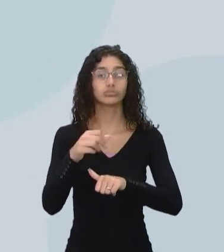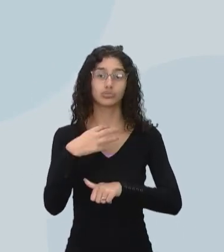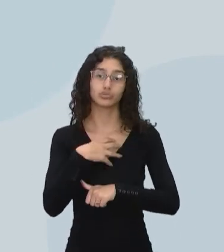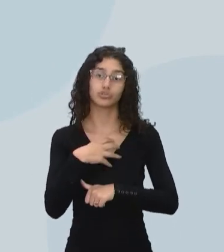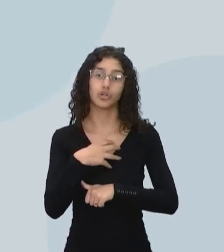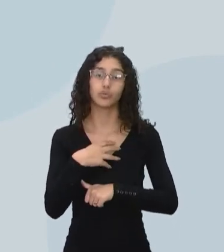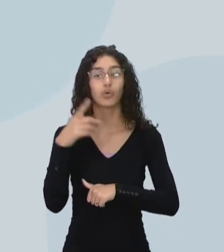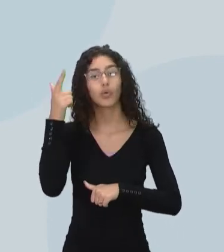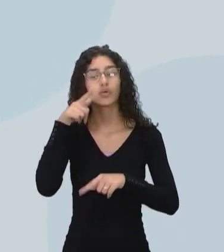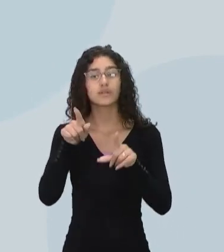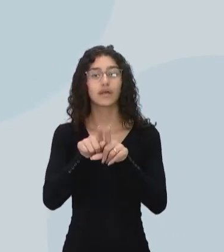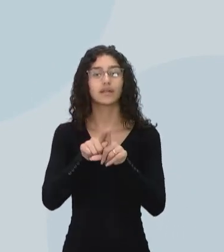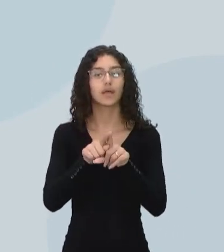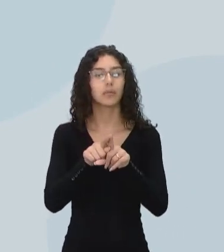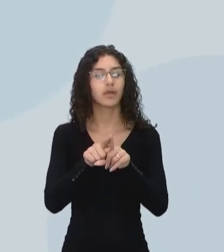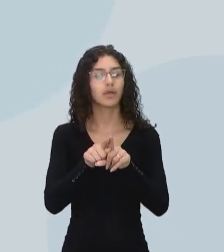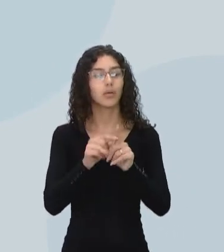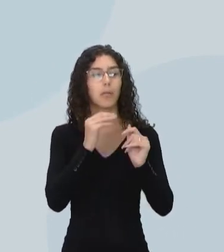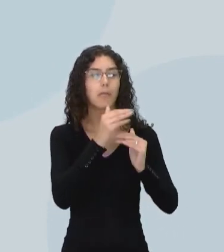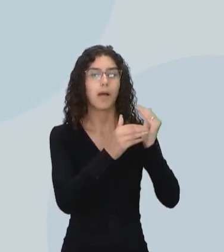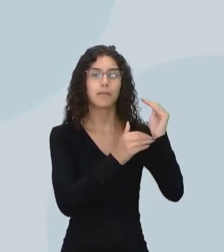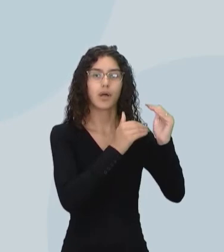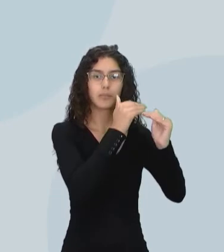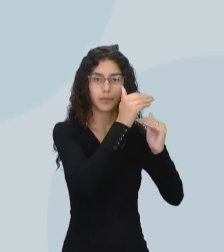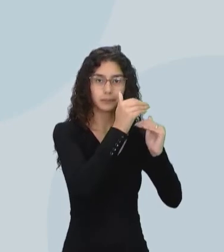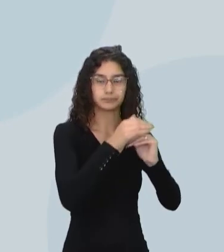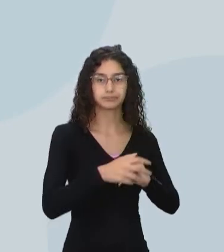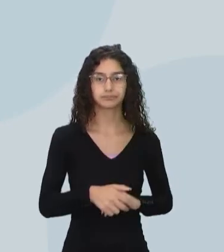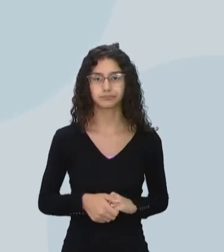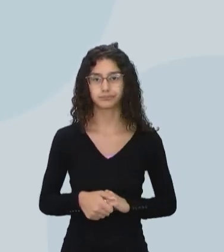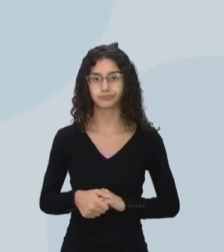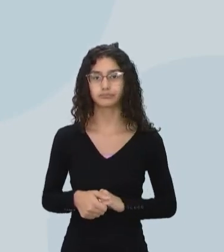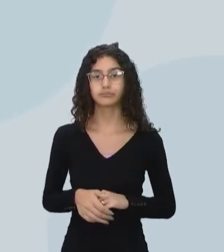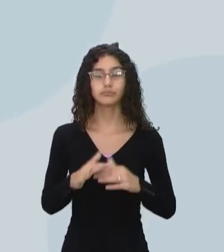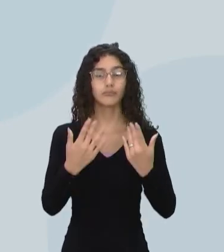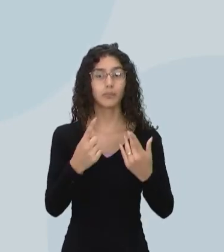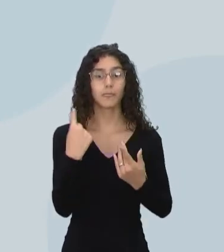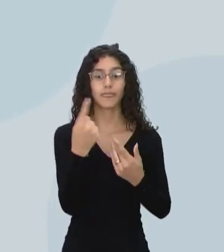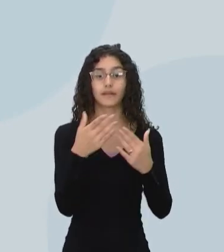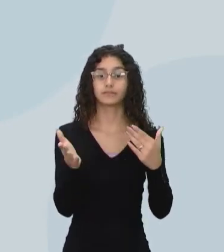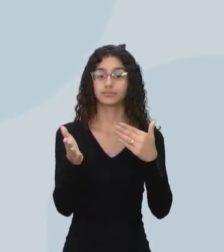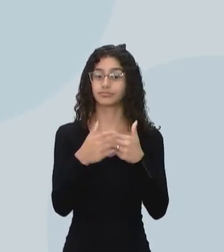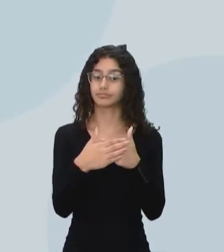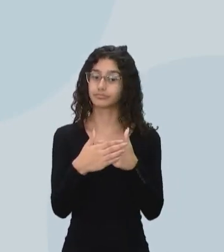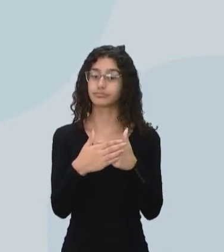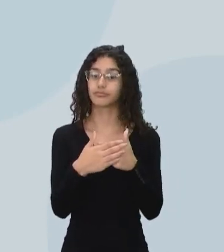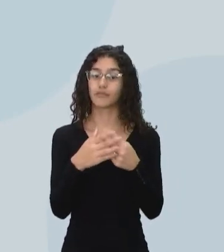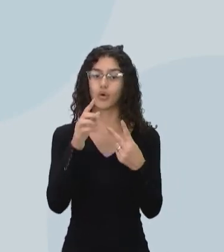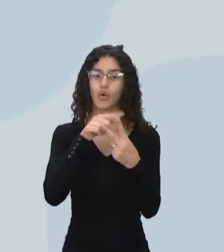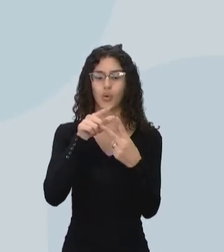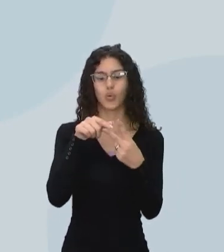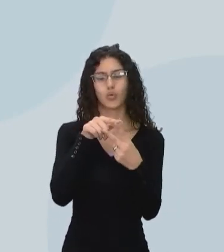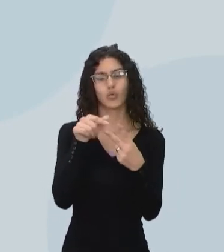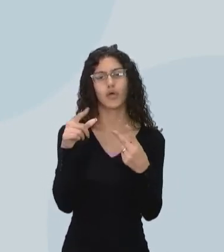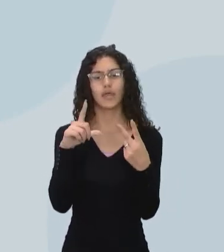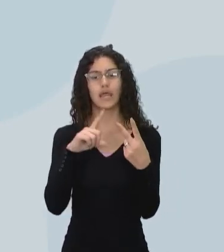e conseguiria prosperar. Então, para a gente fechar aqui, os dois têm